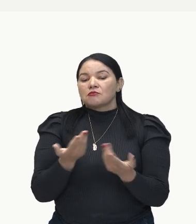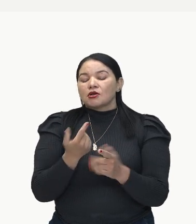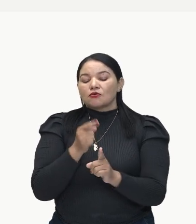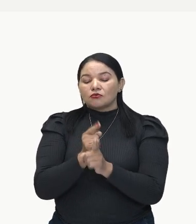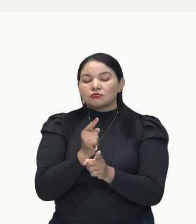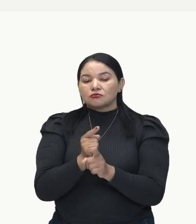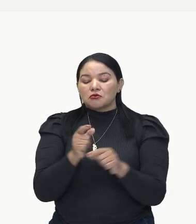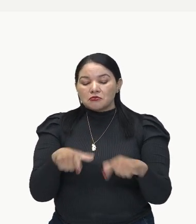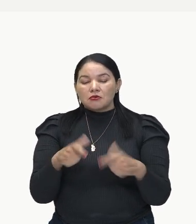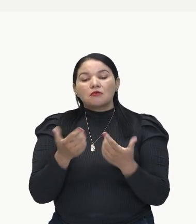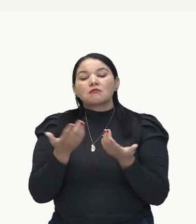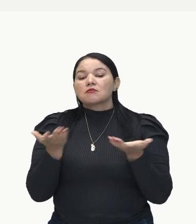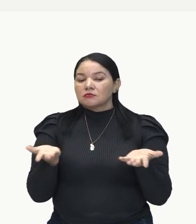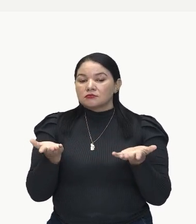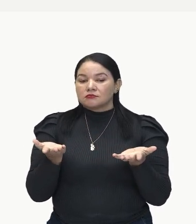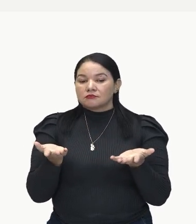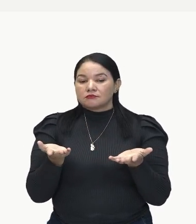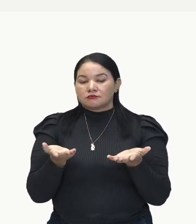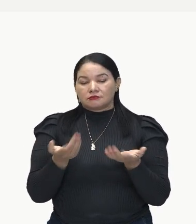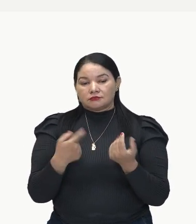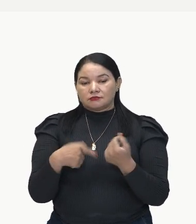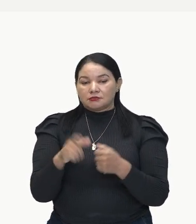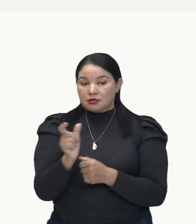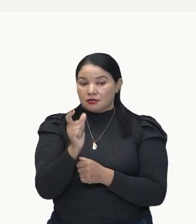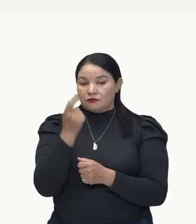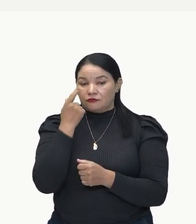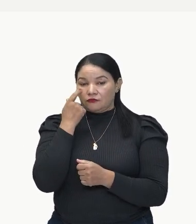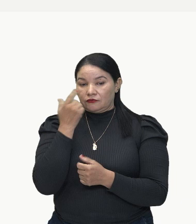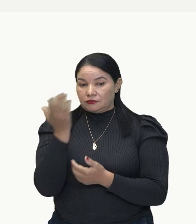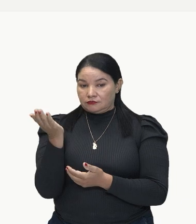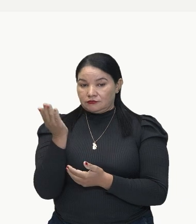lugar? Não, a gente encontrou lá.